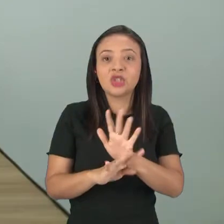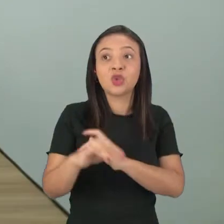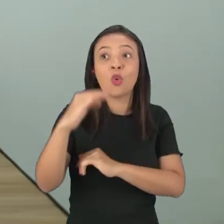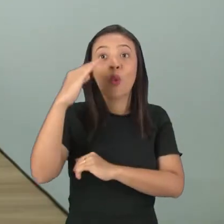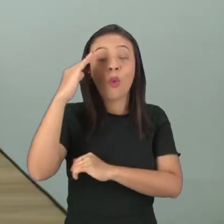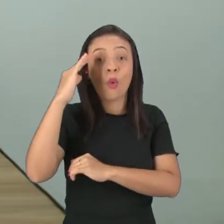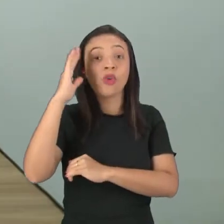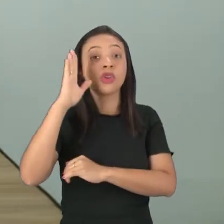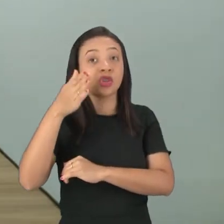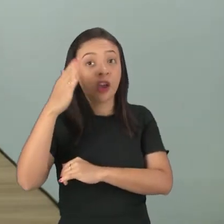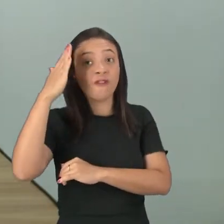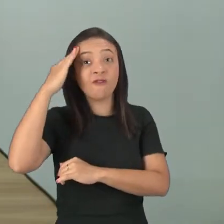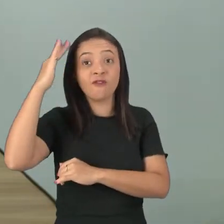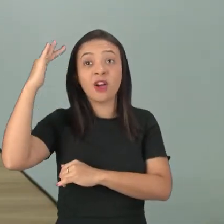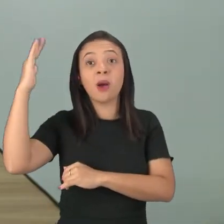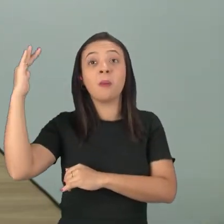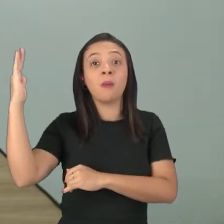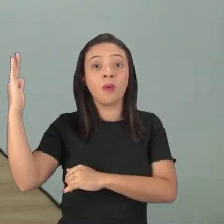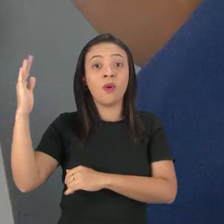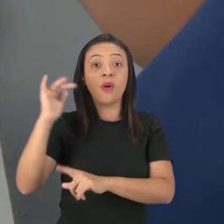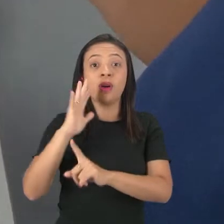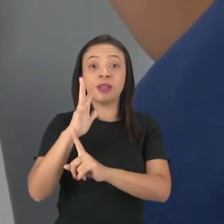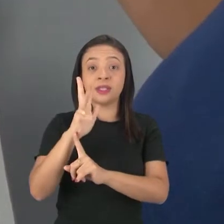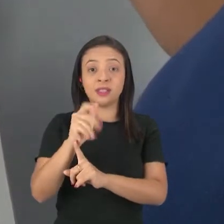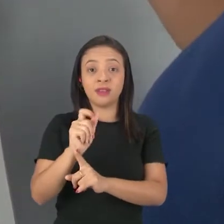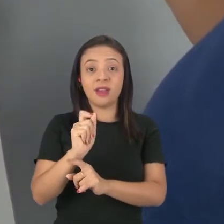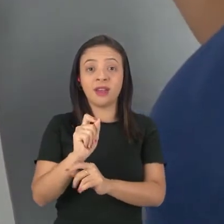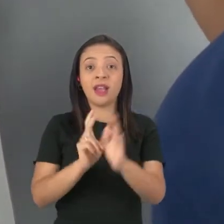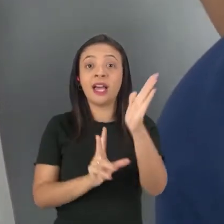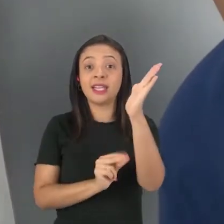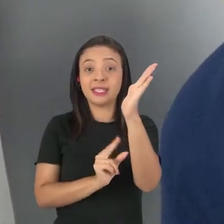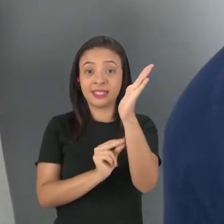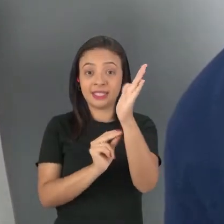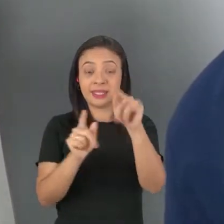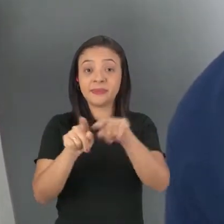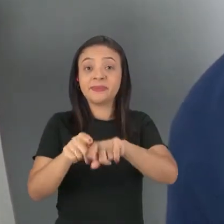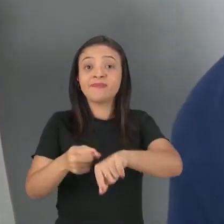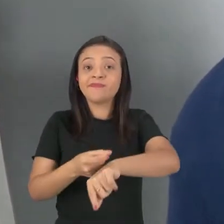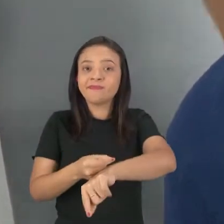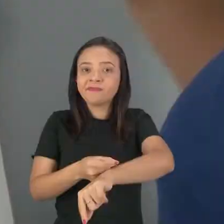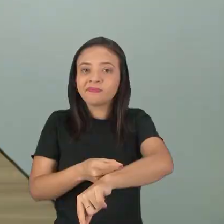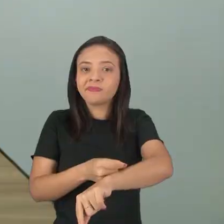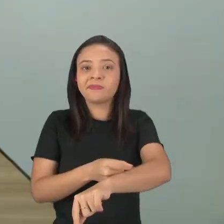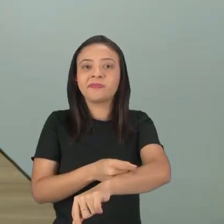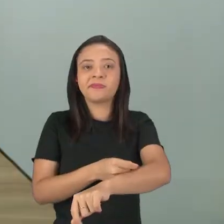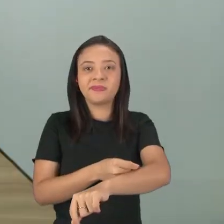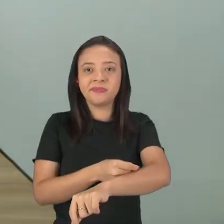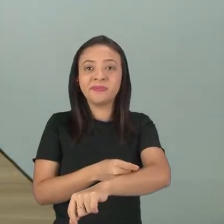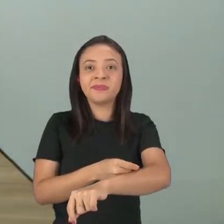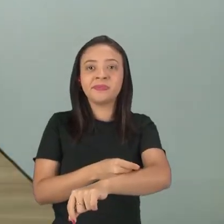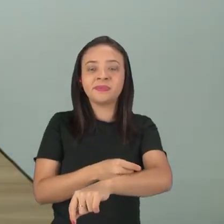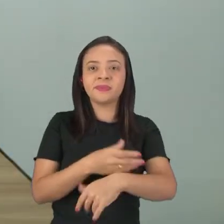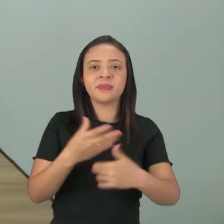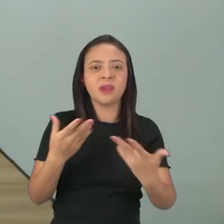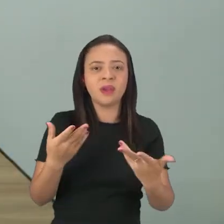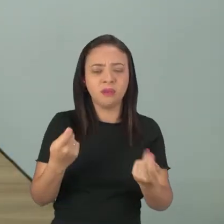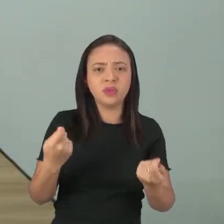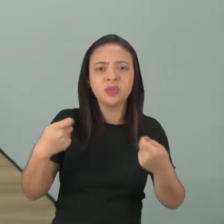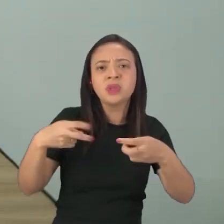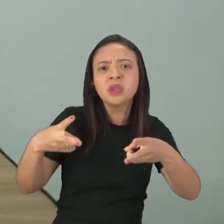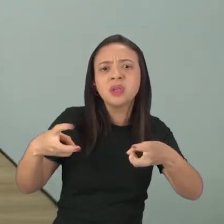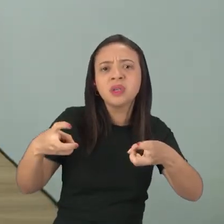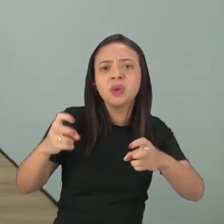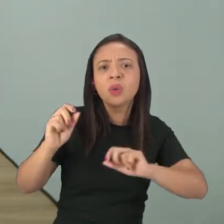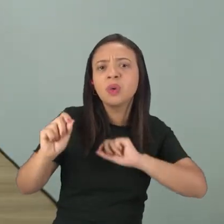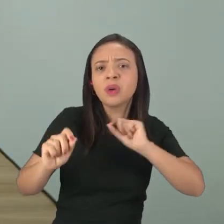bastante conhecida por todos é a cigarra EA formiga dá para ver